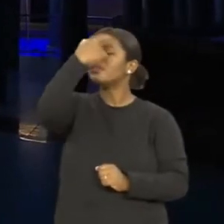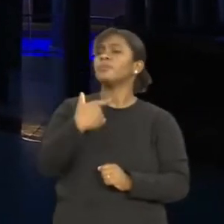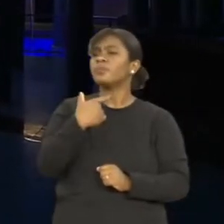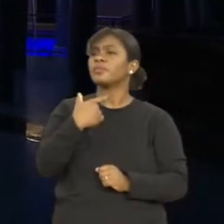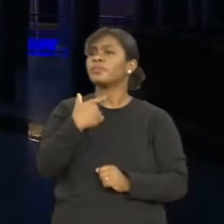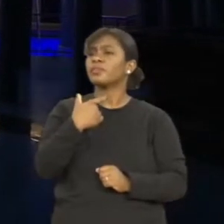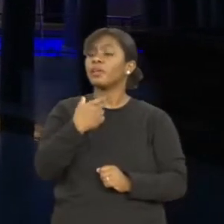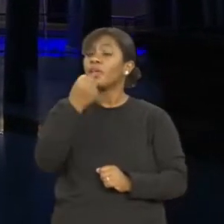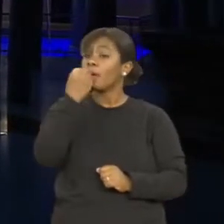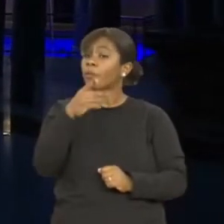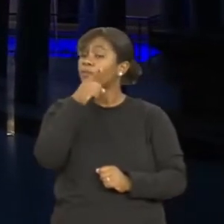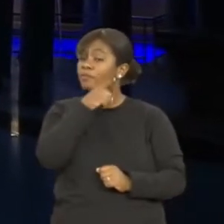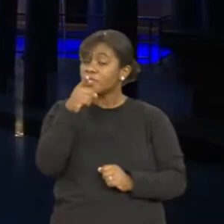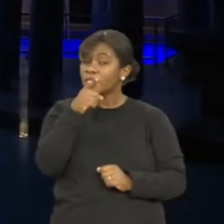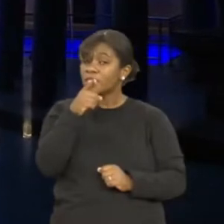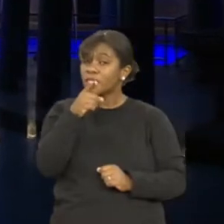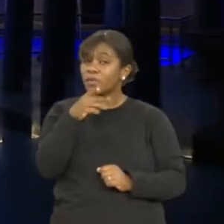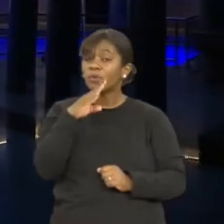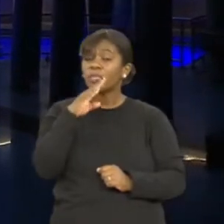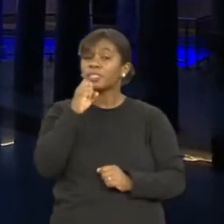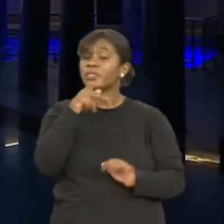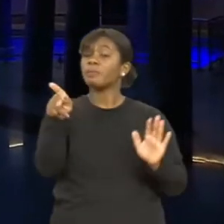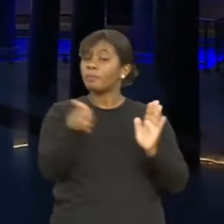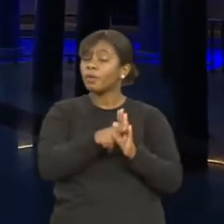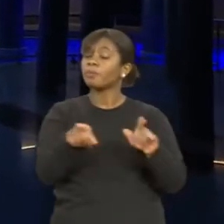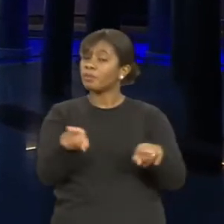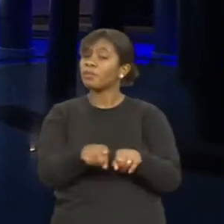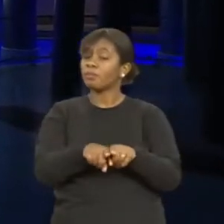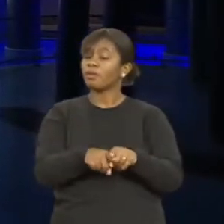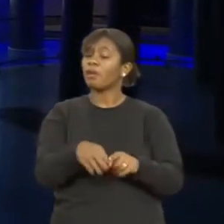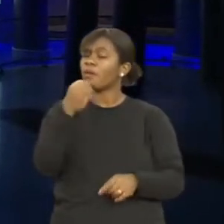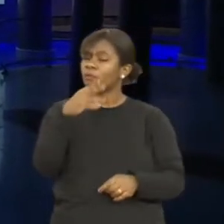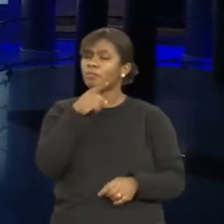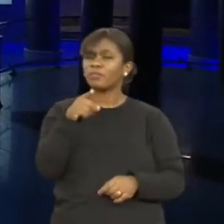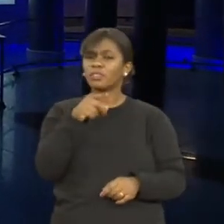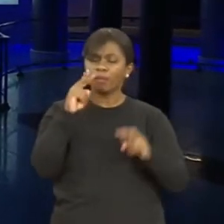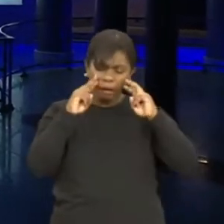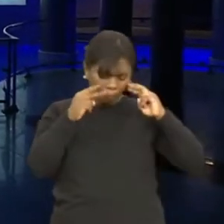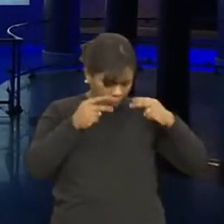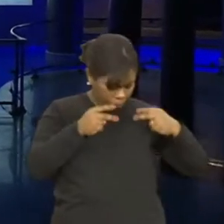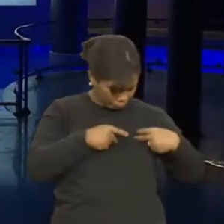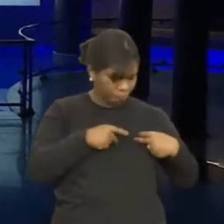E é bom que você se conheça. É bom que você se examine.